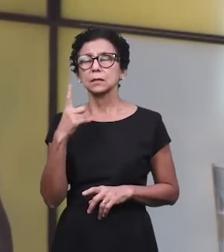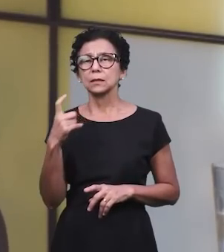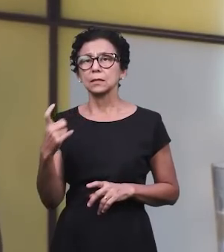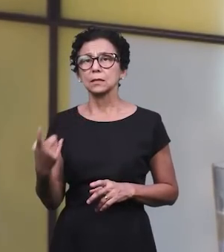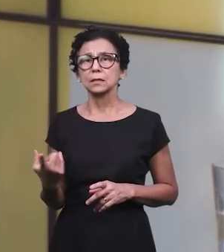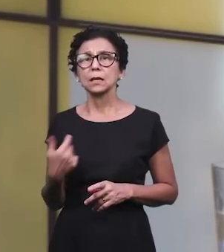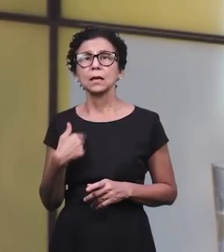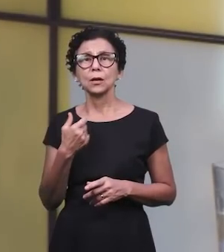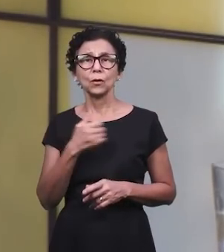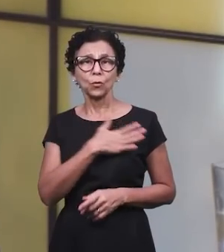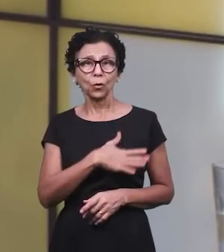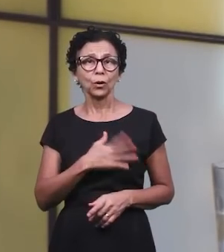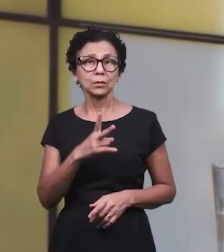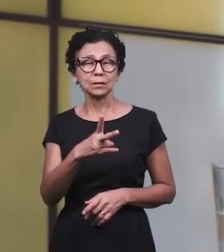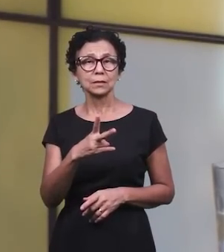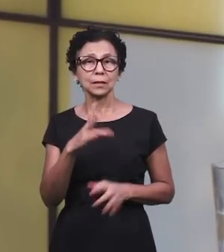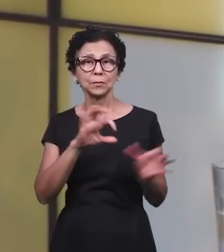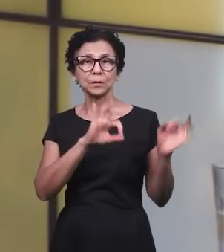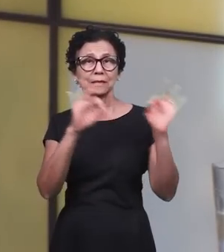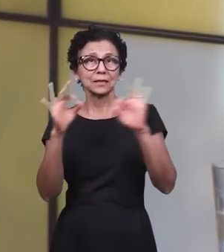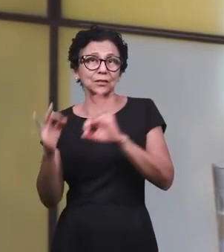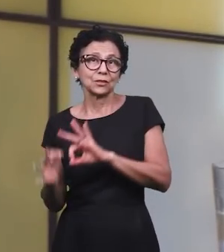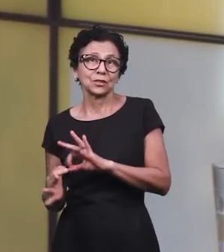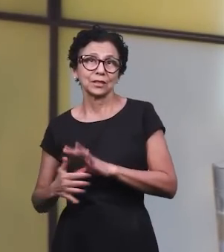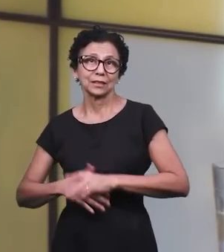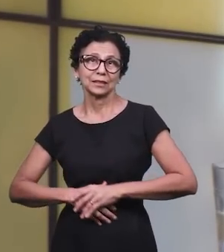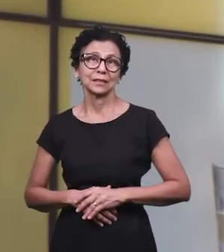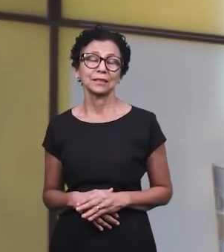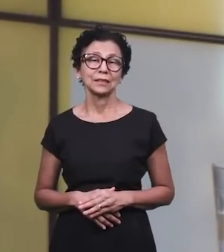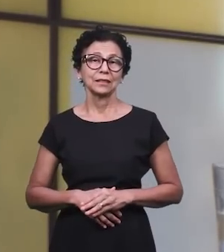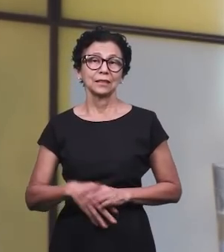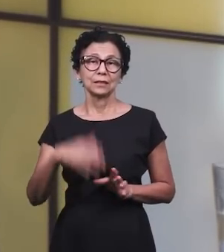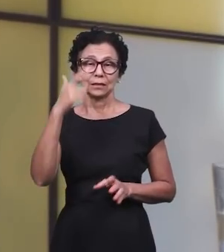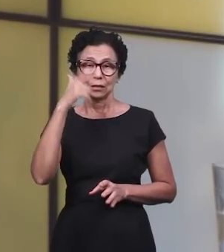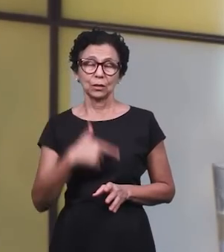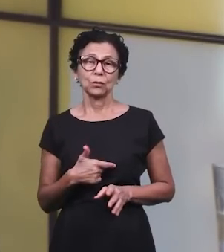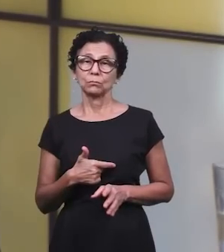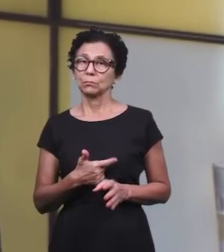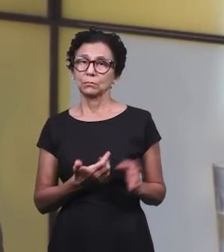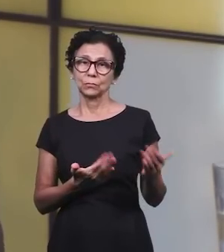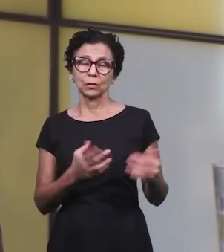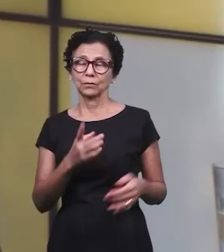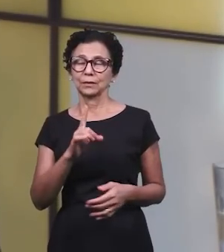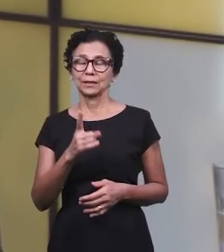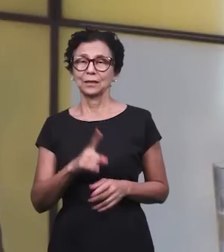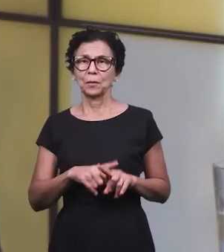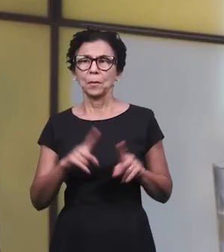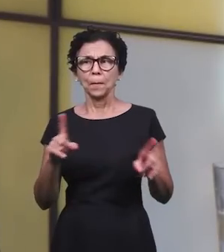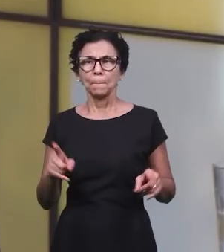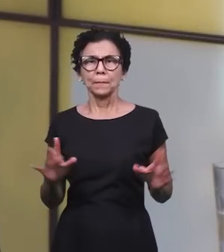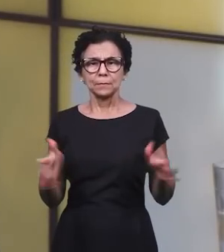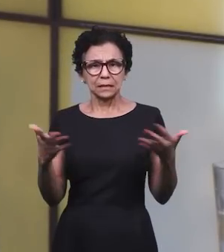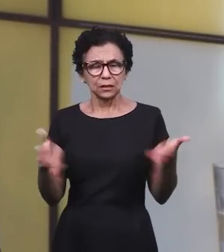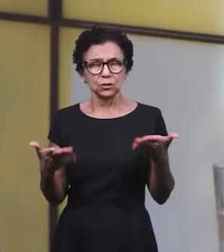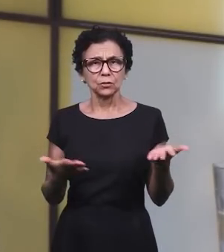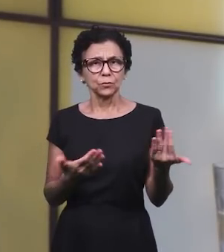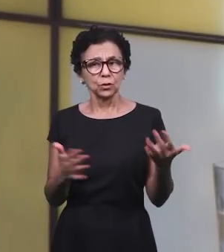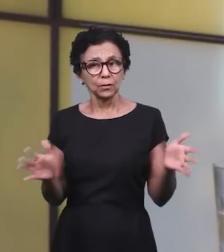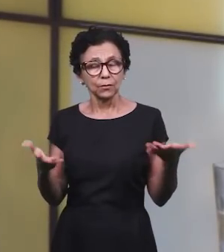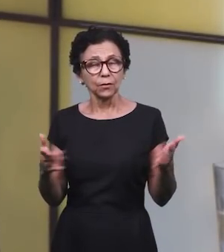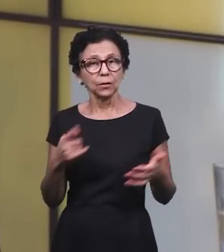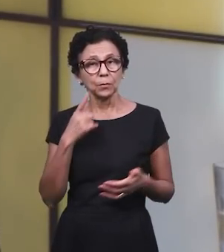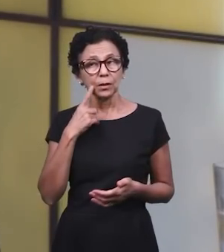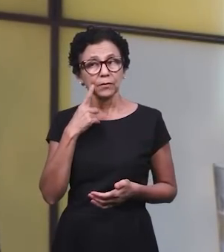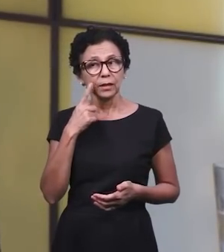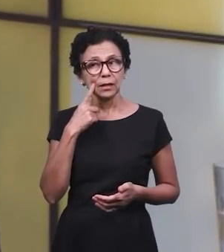costumo assistir sempre, não é só para os jovens, né? A gente assiste porque eu sempre falo para os meus jovens, participe do programa, assista o